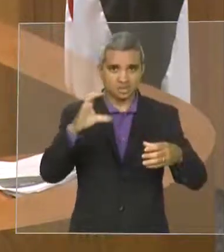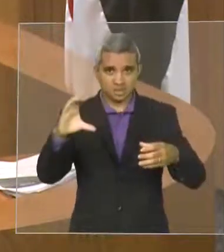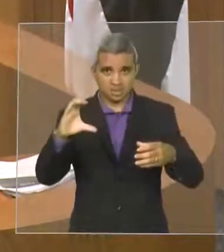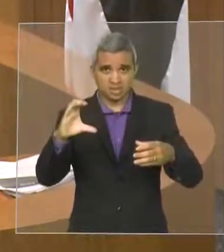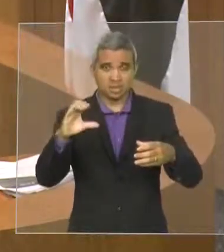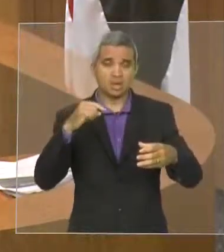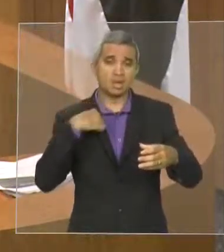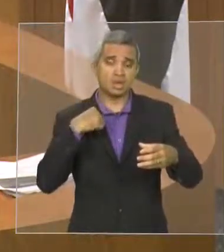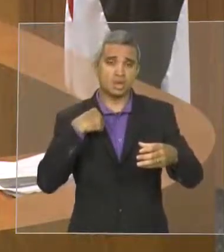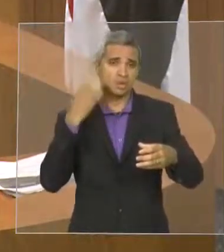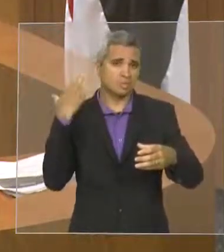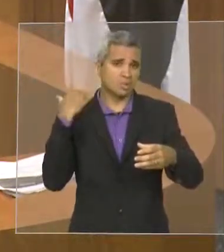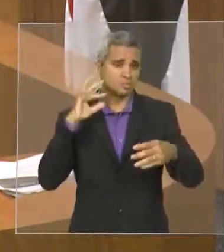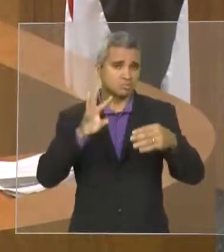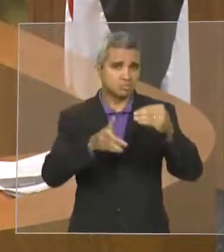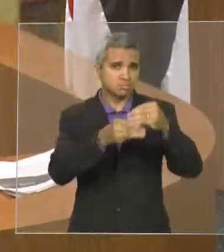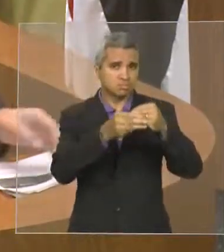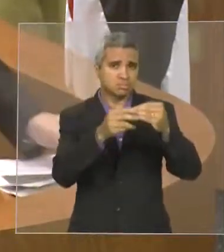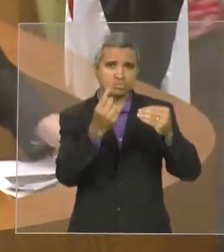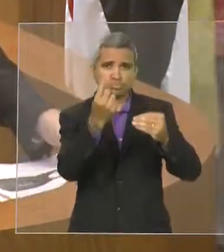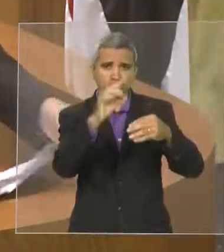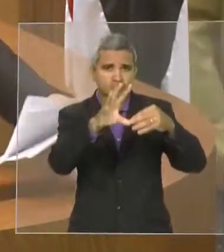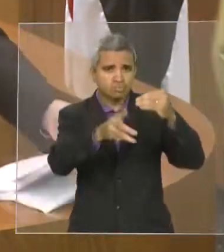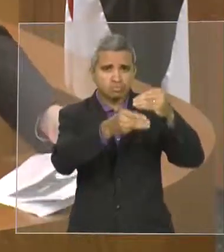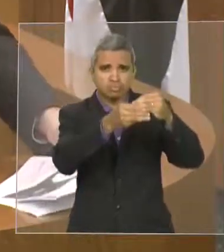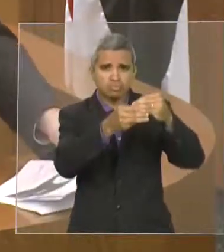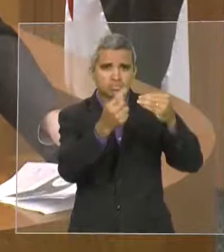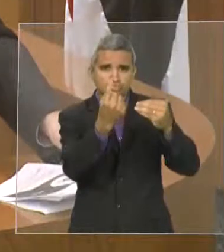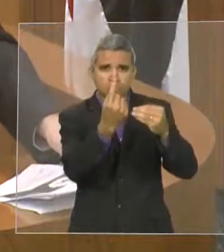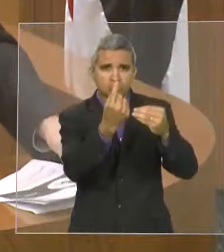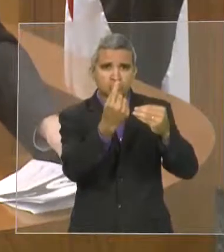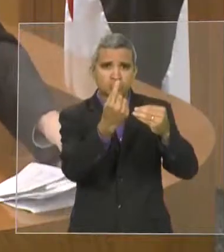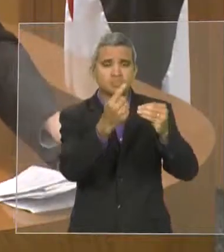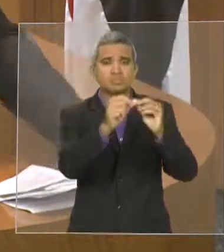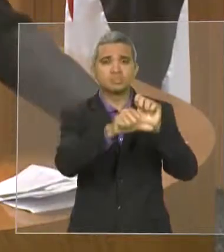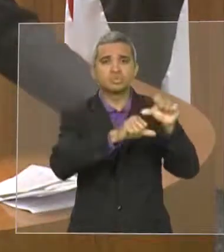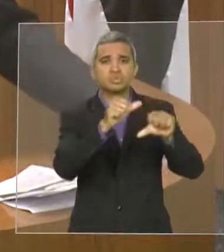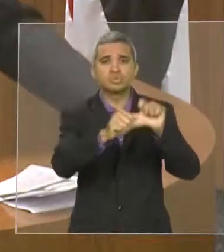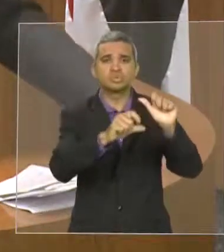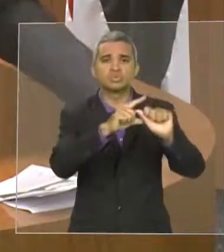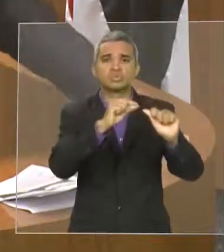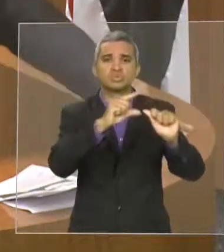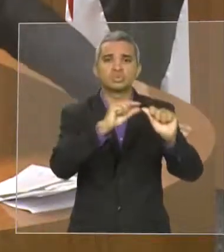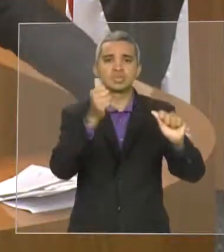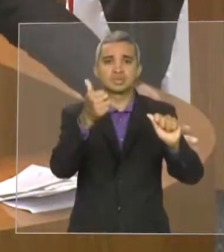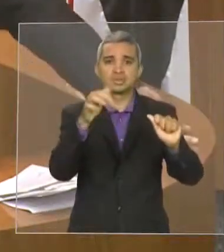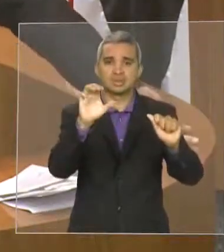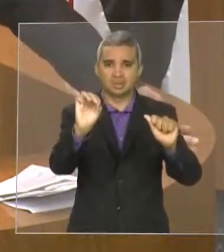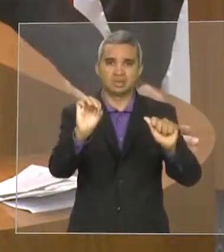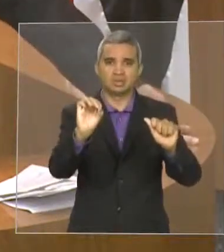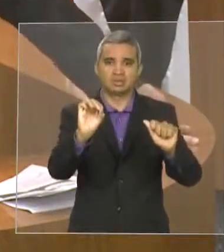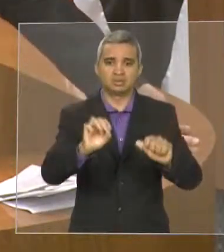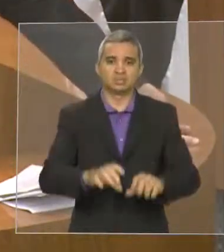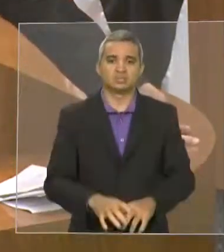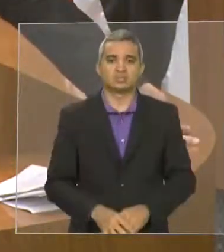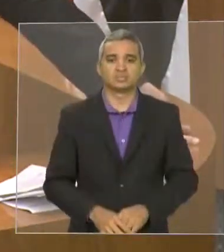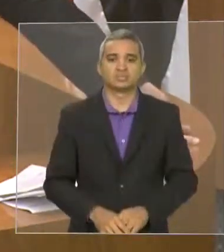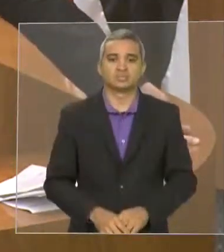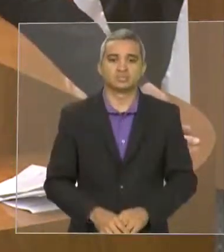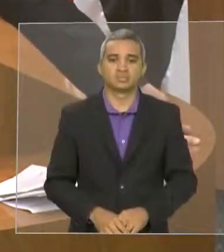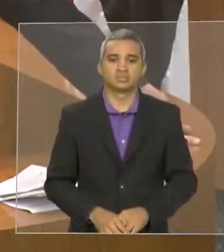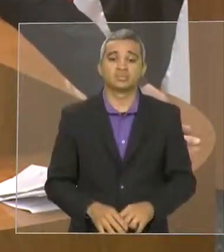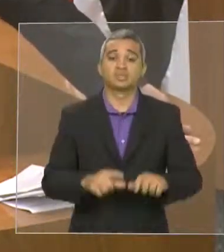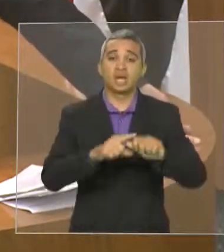única emenda, a que faz a alteração no artigo 10º, deputada Graça Paz, dessa medida provisória. O